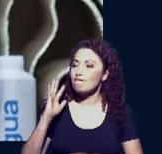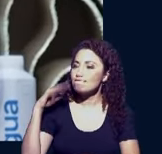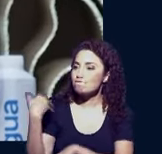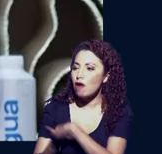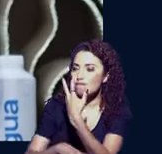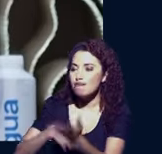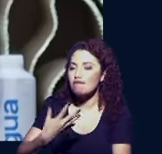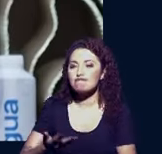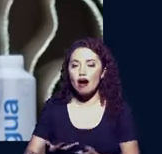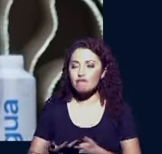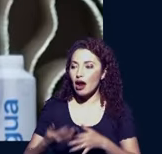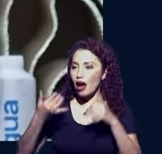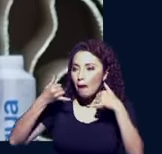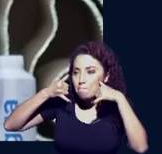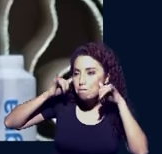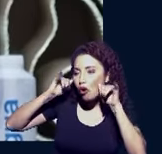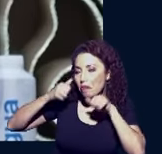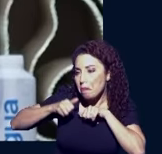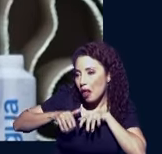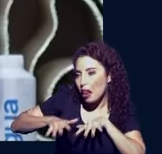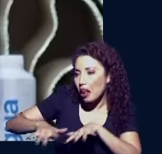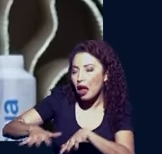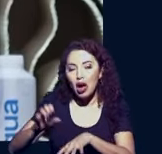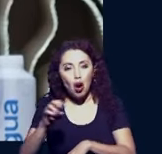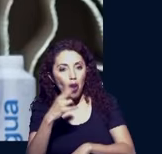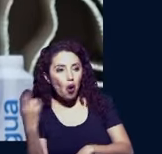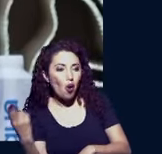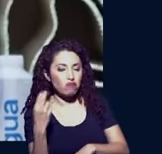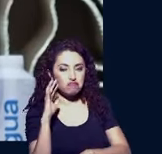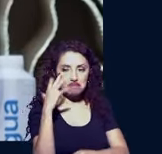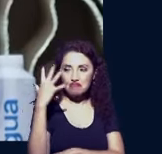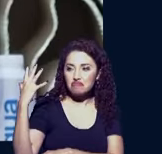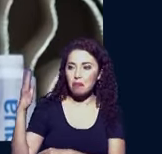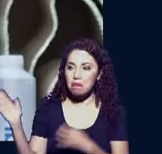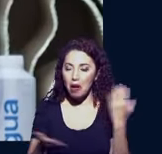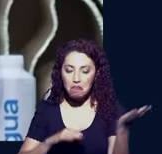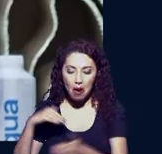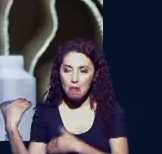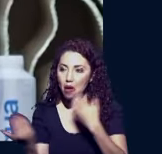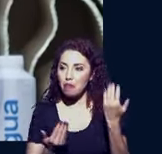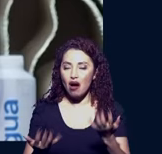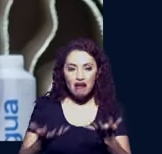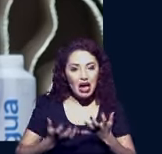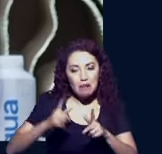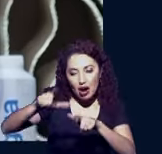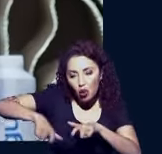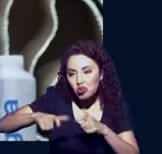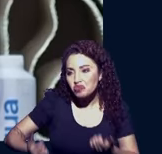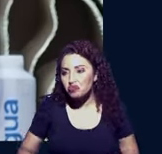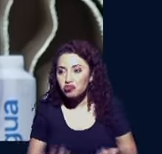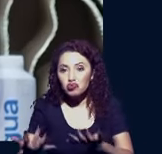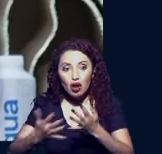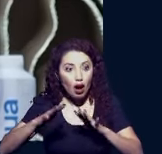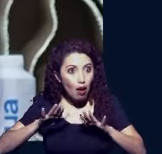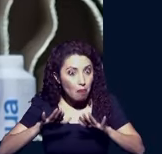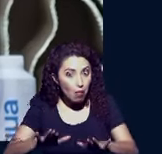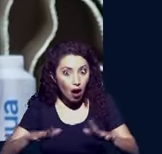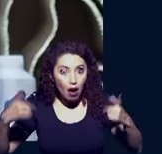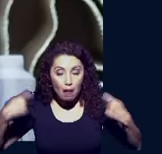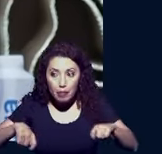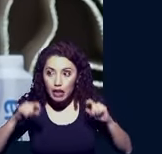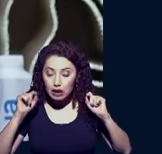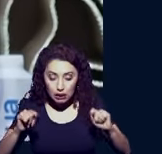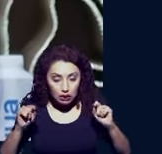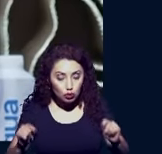agricultura ou para outras atividades extrativas porém as atividades extrativas necessitam dialogar sejam por